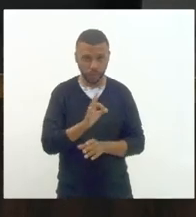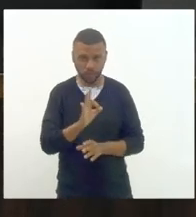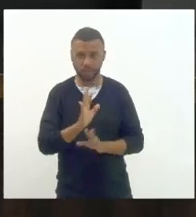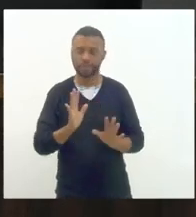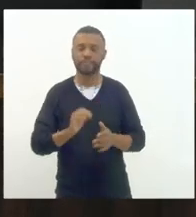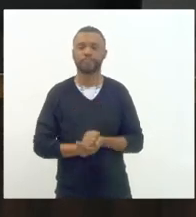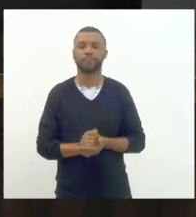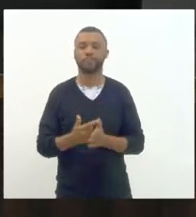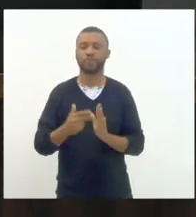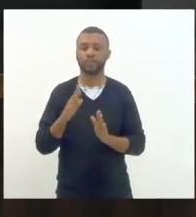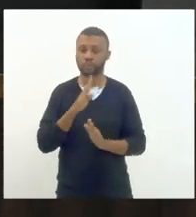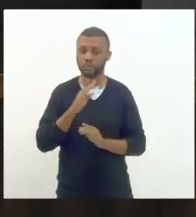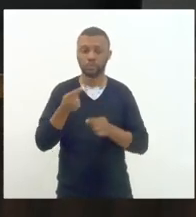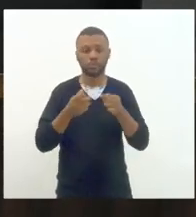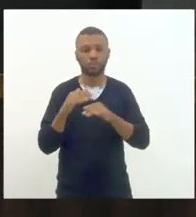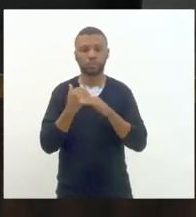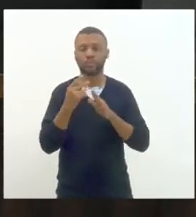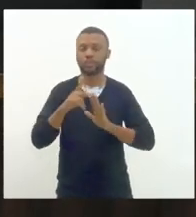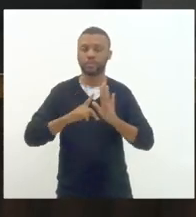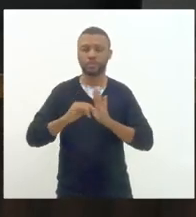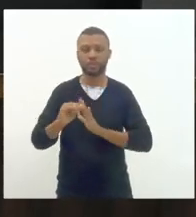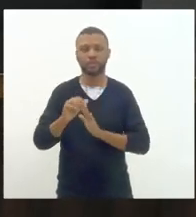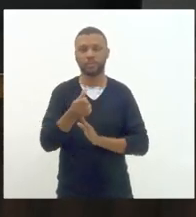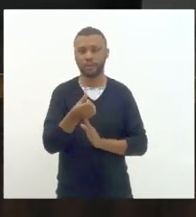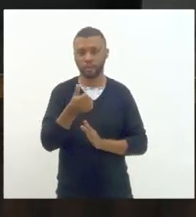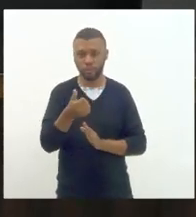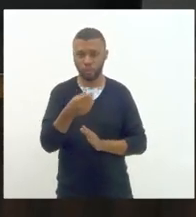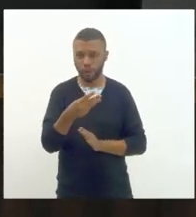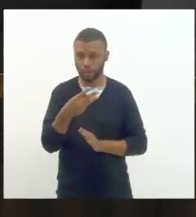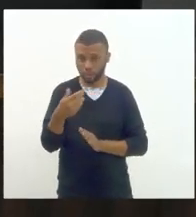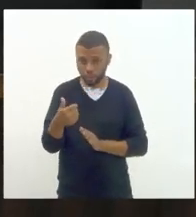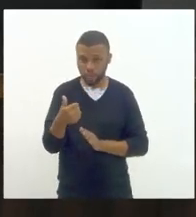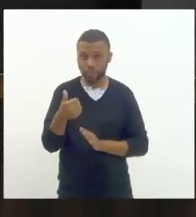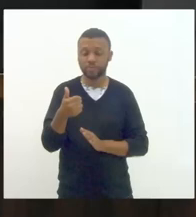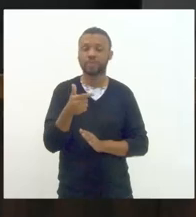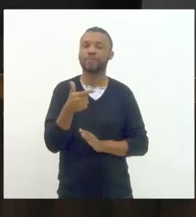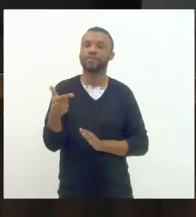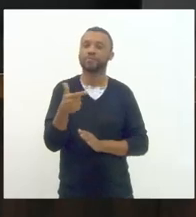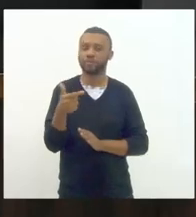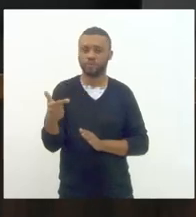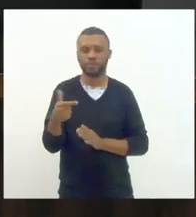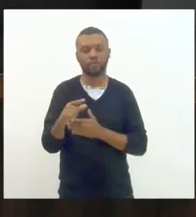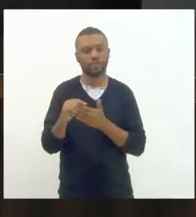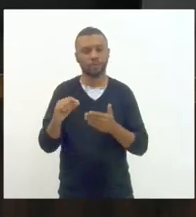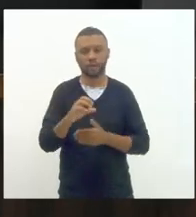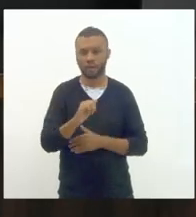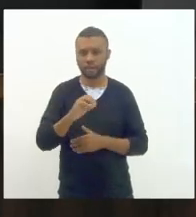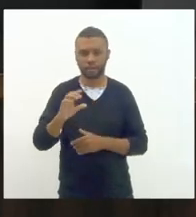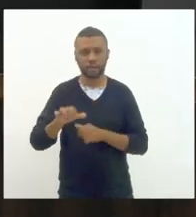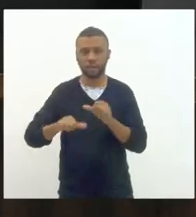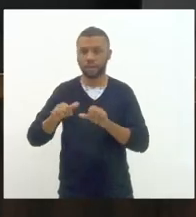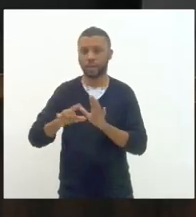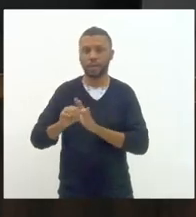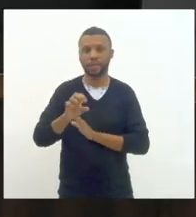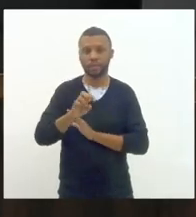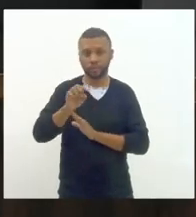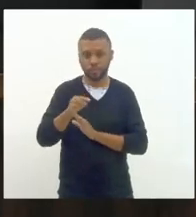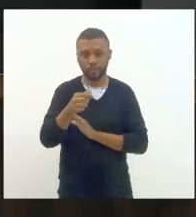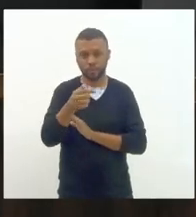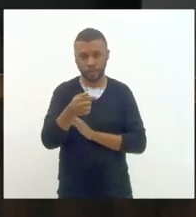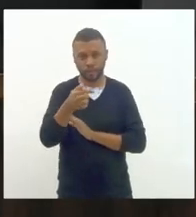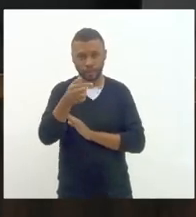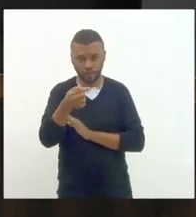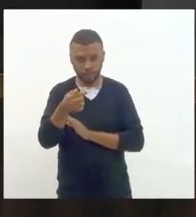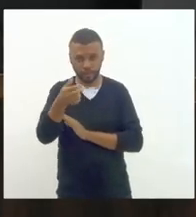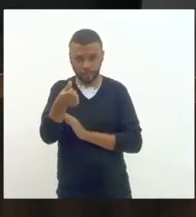Em regime de urgência, em discussão única, projeto de lei 6141 de 22, de autoria do deputado André Siciliano, que altera a lei 5.766,